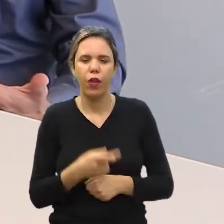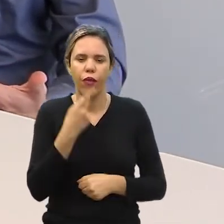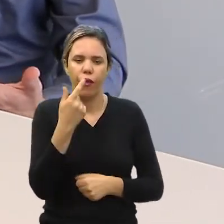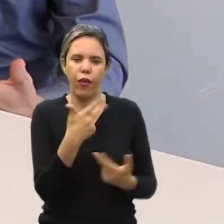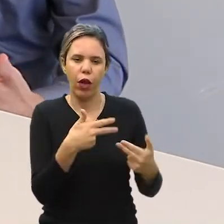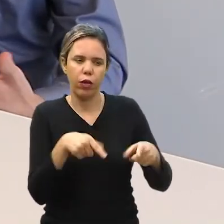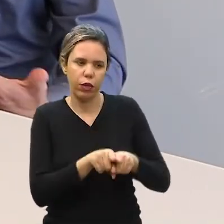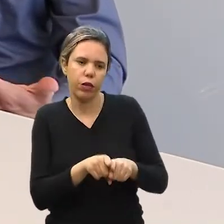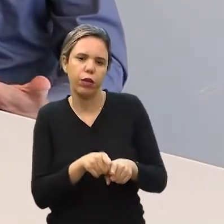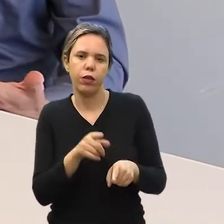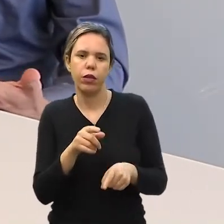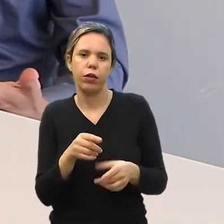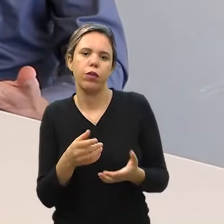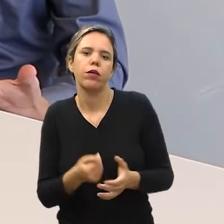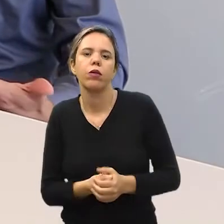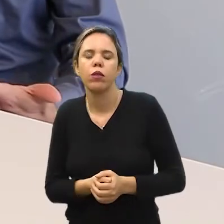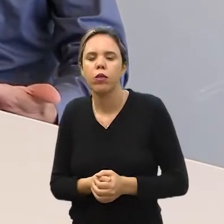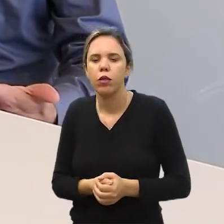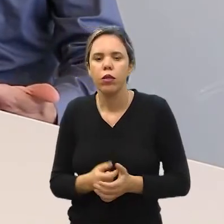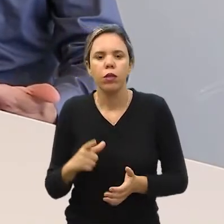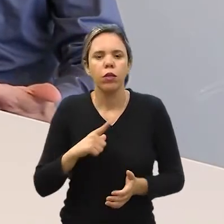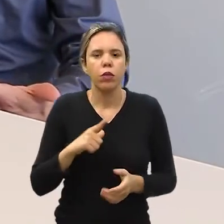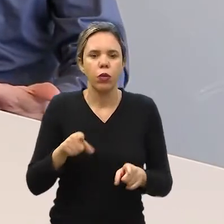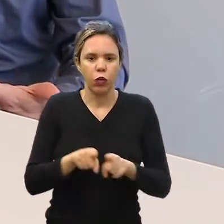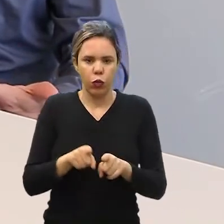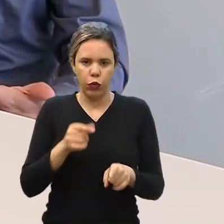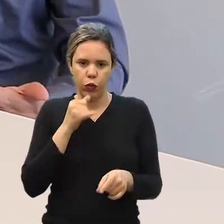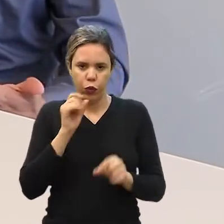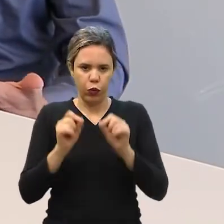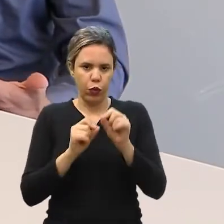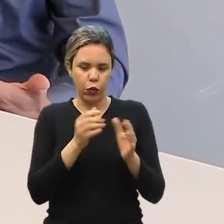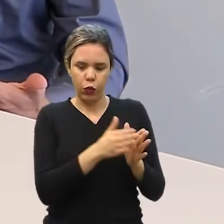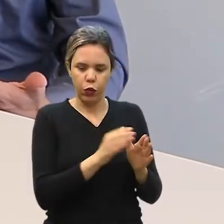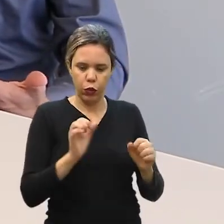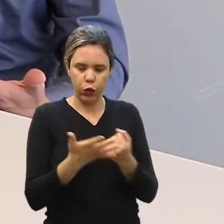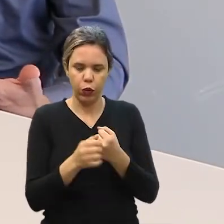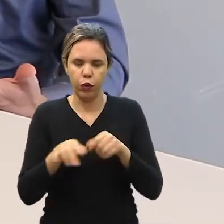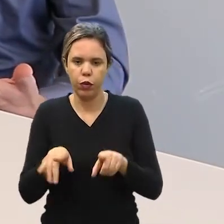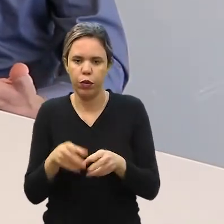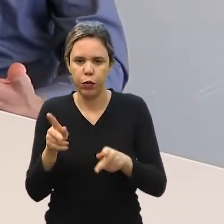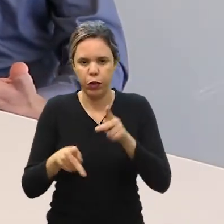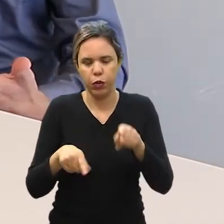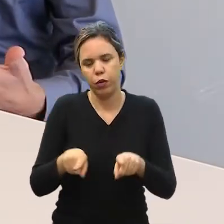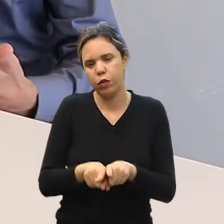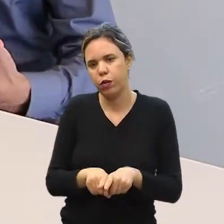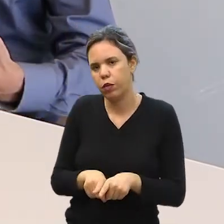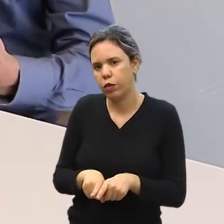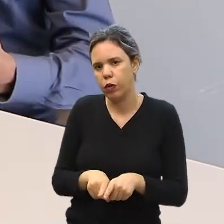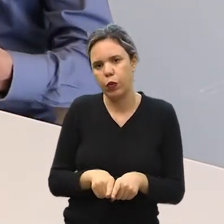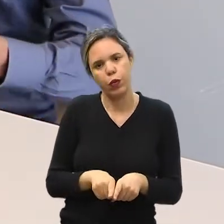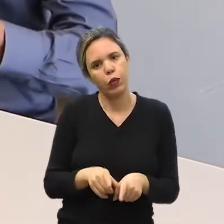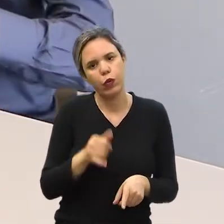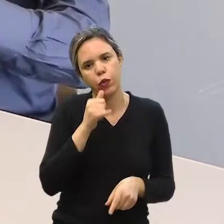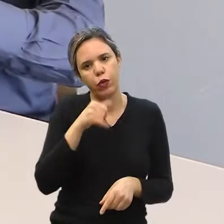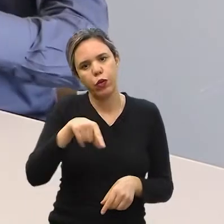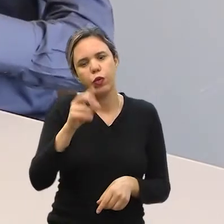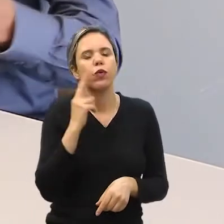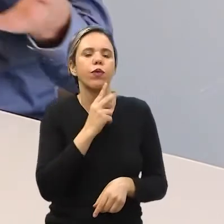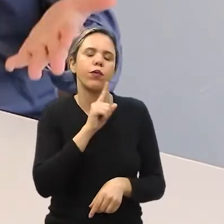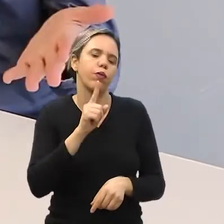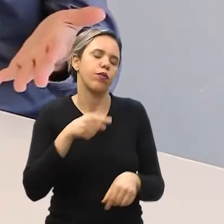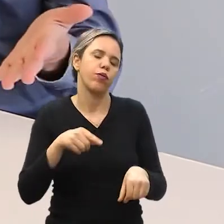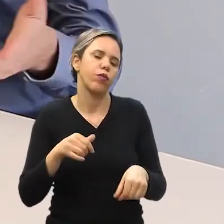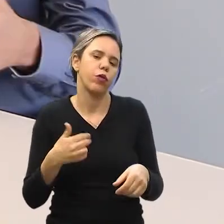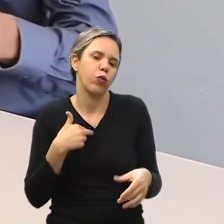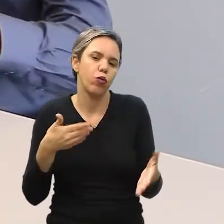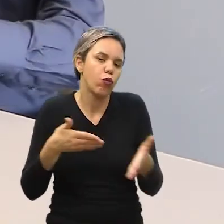outro lado, né, a gente deve levar em consideração também que durante a pandemia muita gente acabou deixando de ir ao restaurante, até